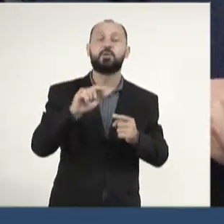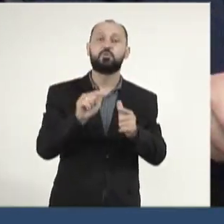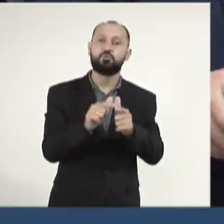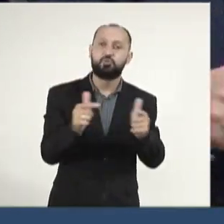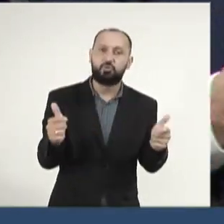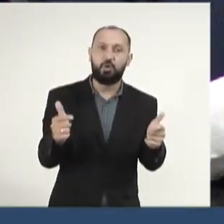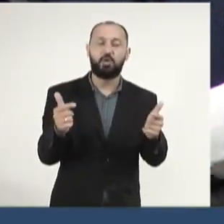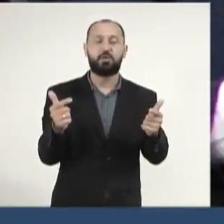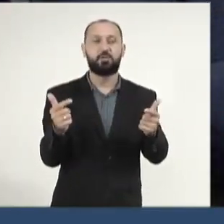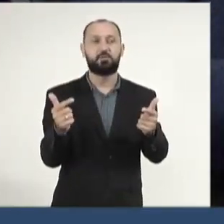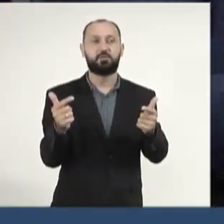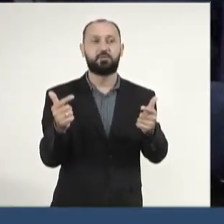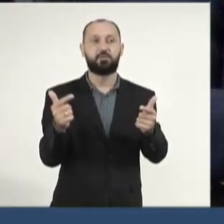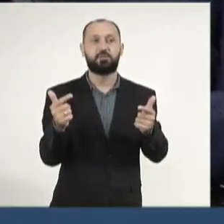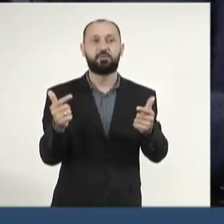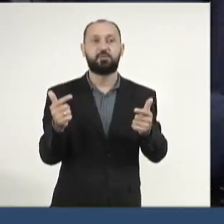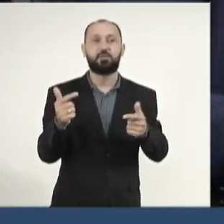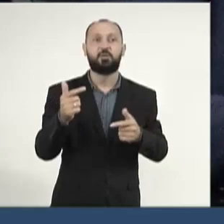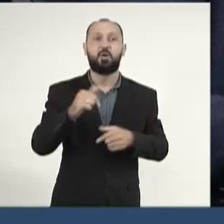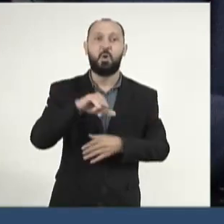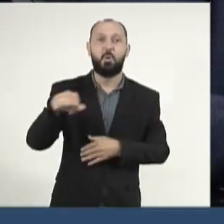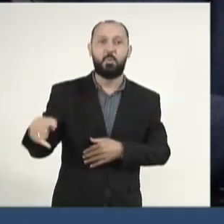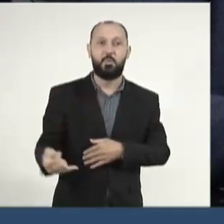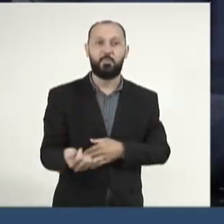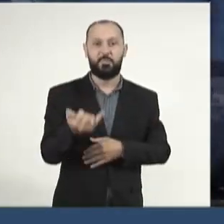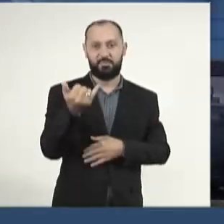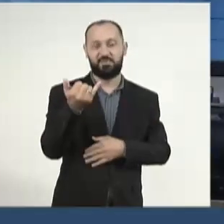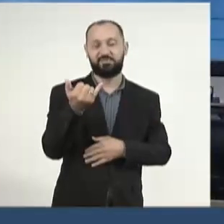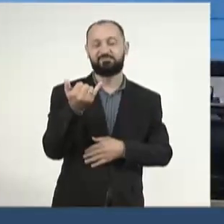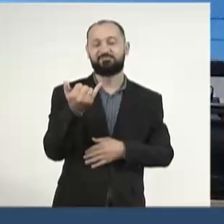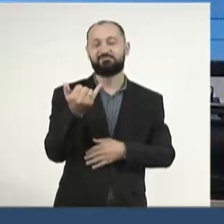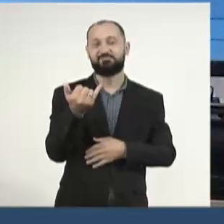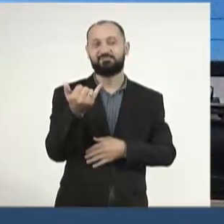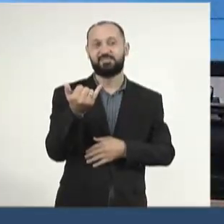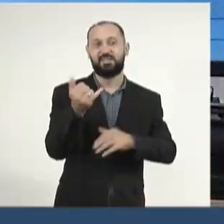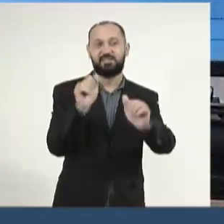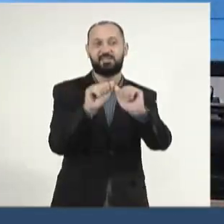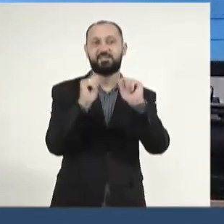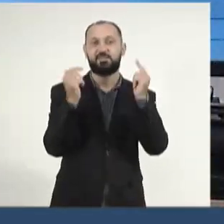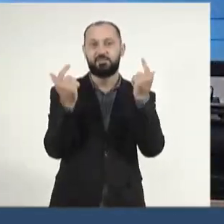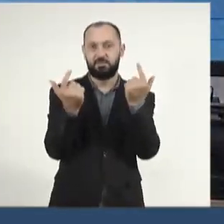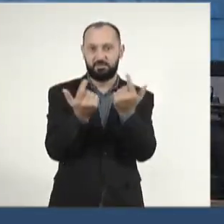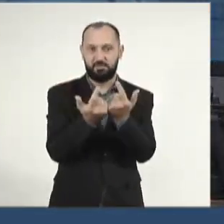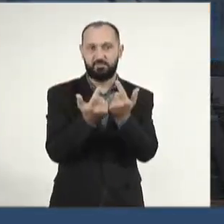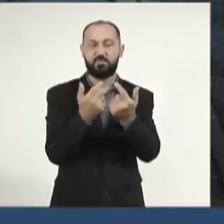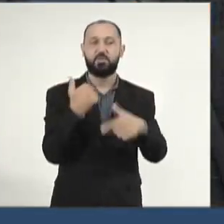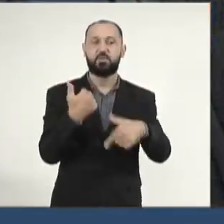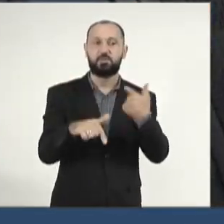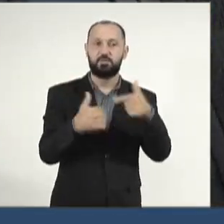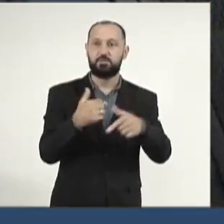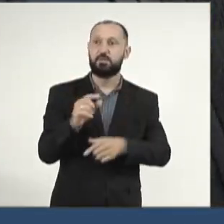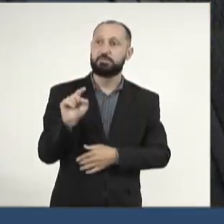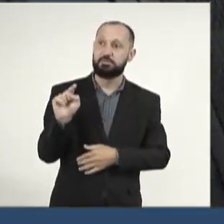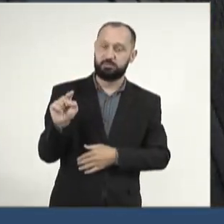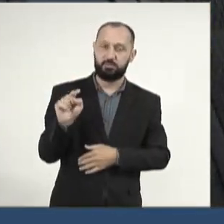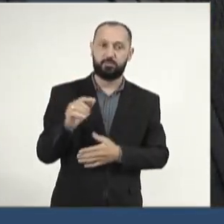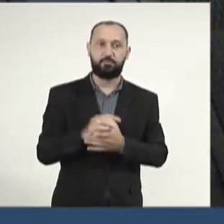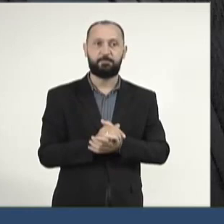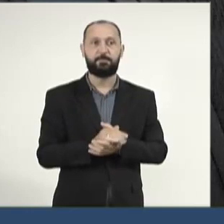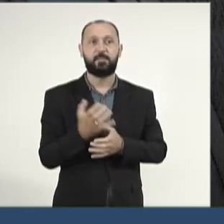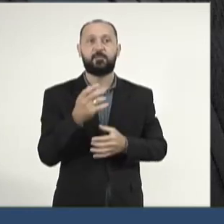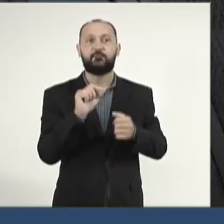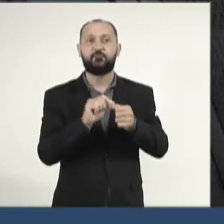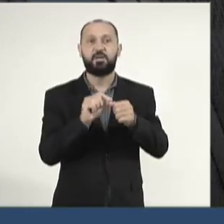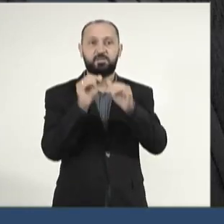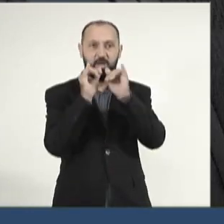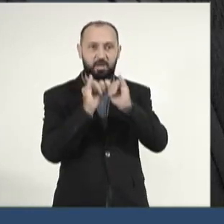força, ou por ocasião da força da Assembleia Legislativa, do trabalho de Vossa Excelência, queria